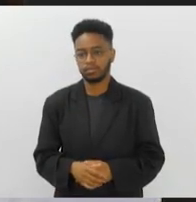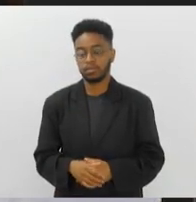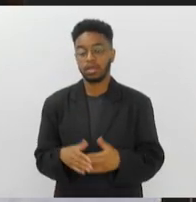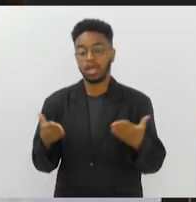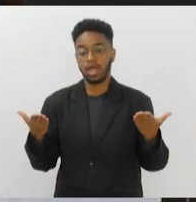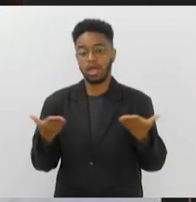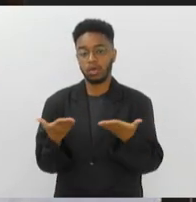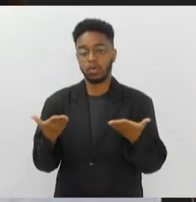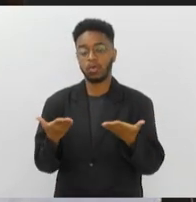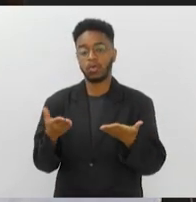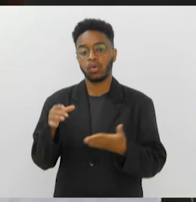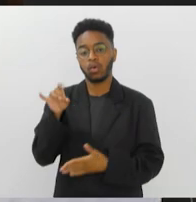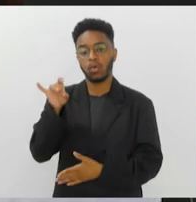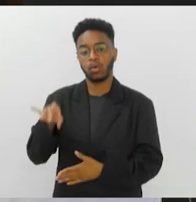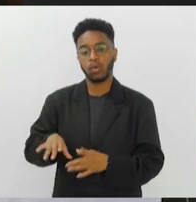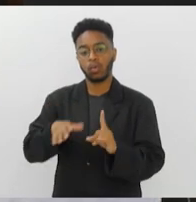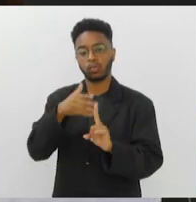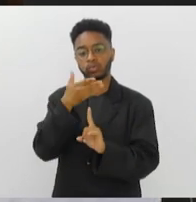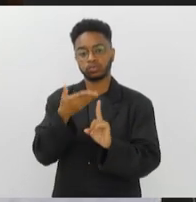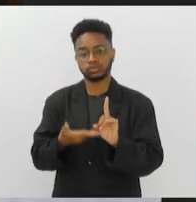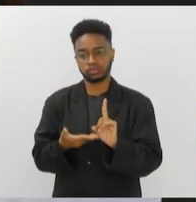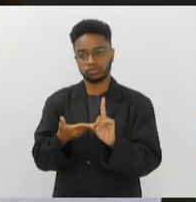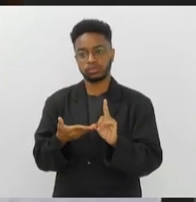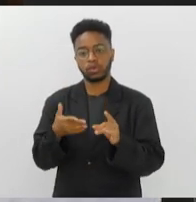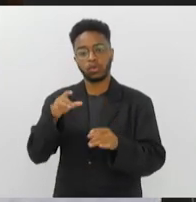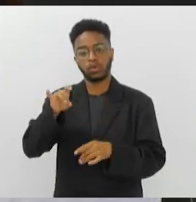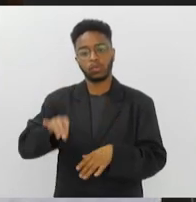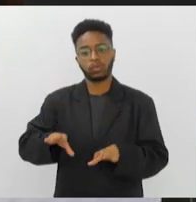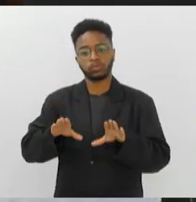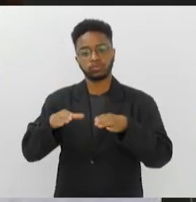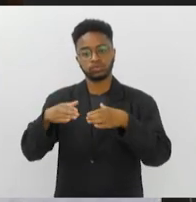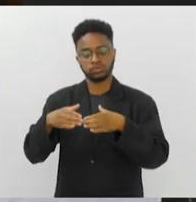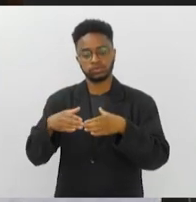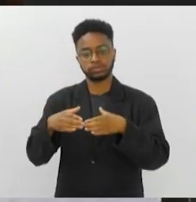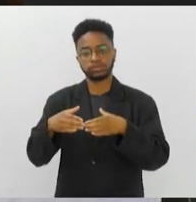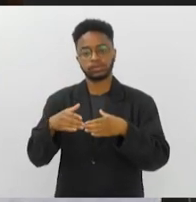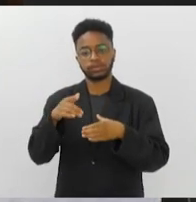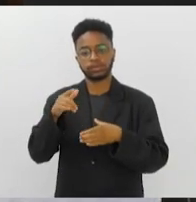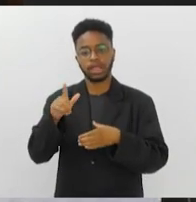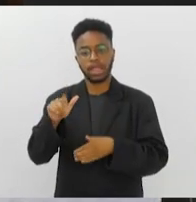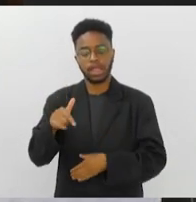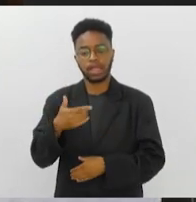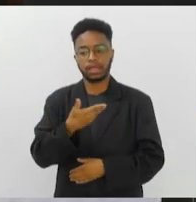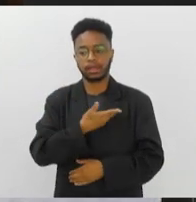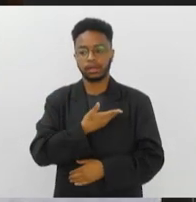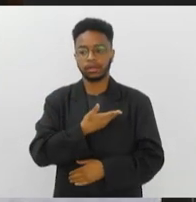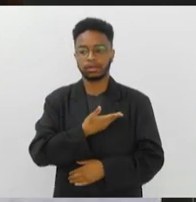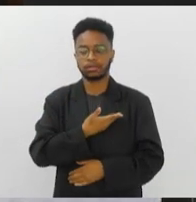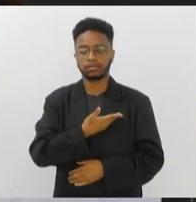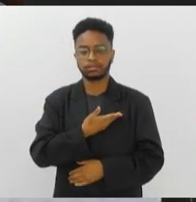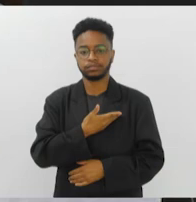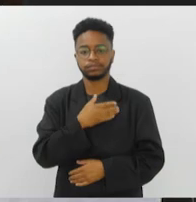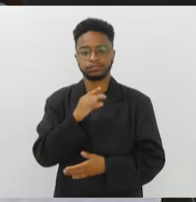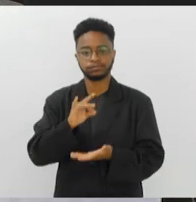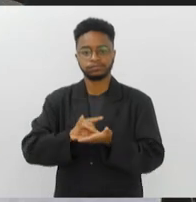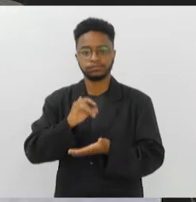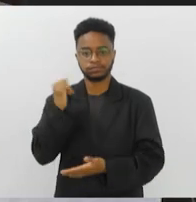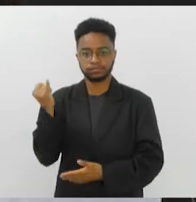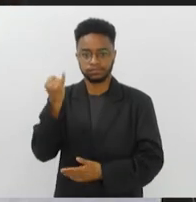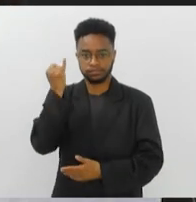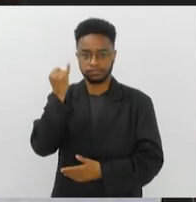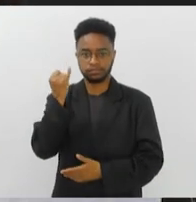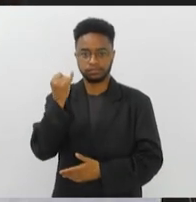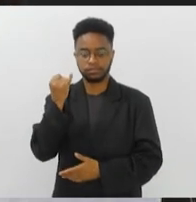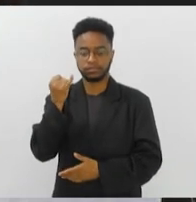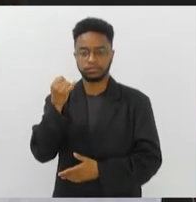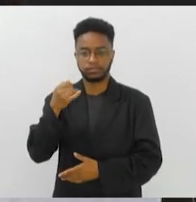nosso último homenageado nessa última categoria é um companheiro que é muito importante, né, na